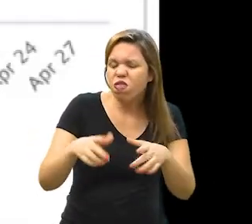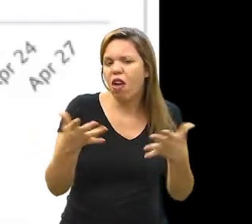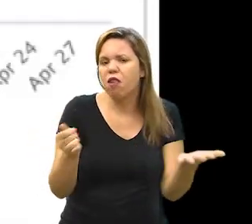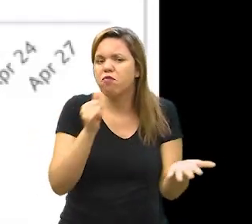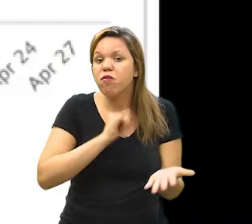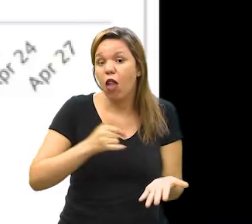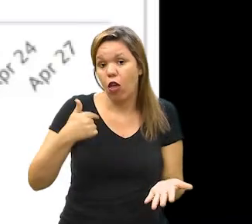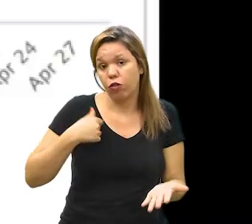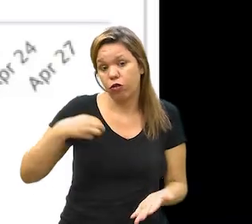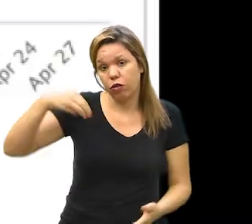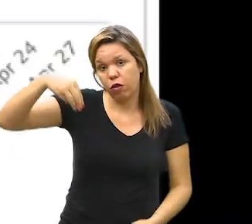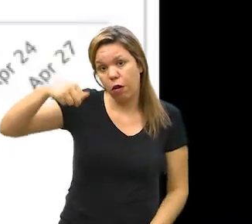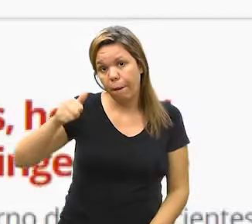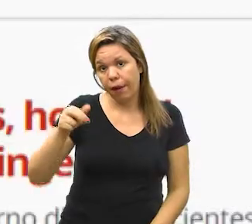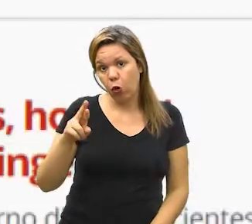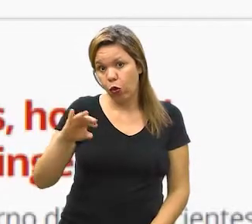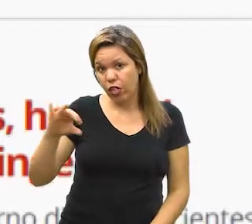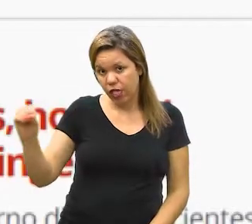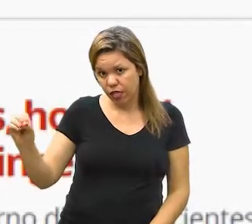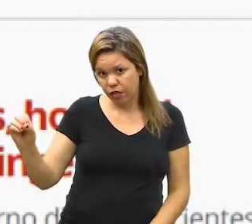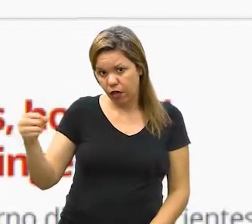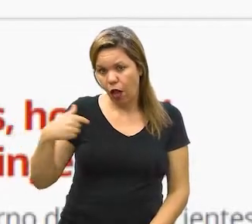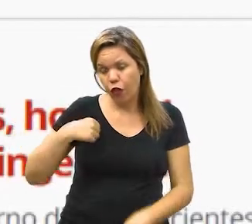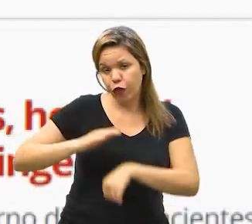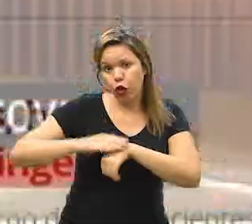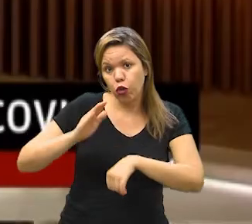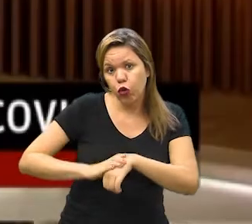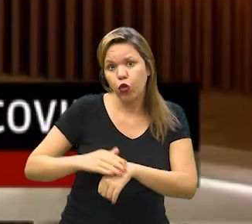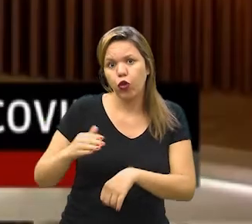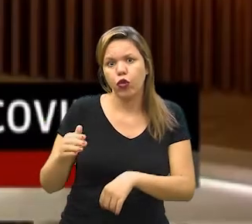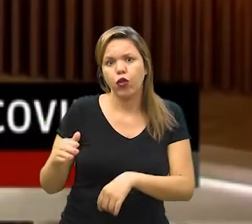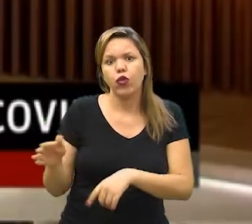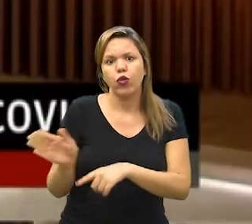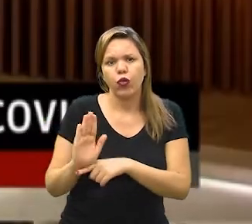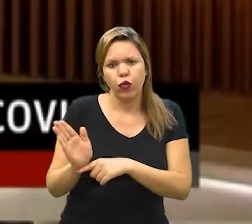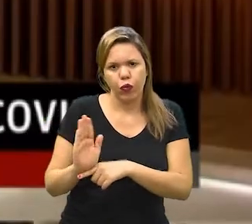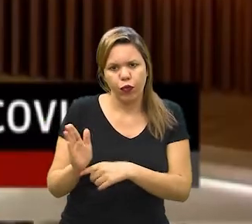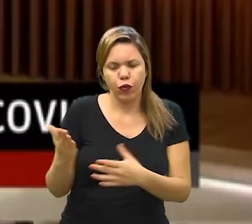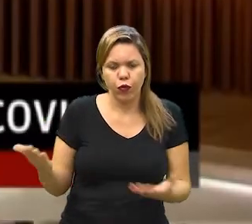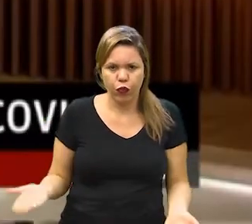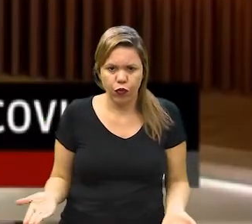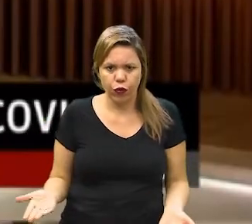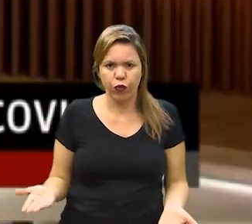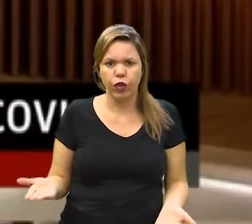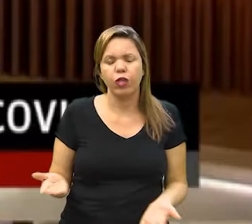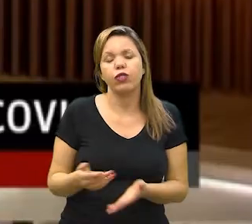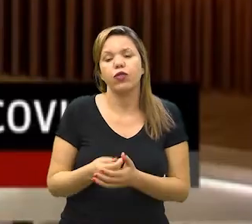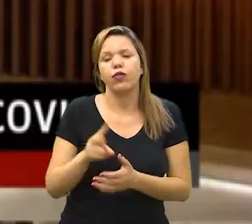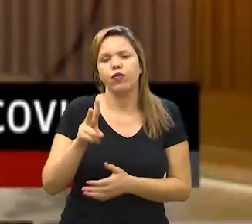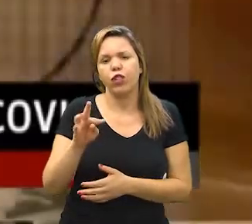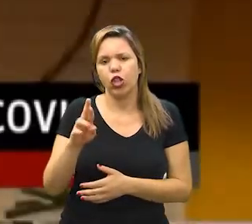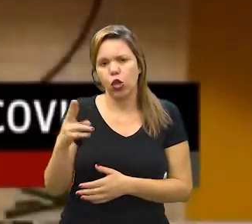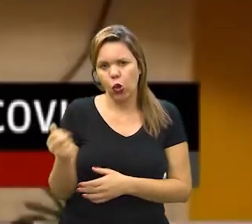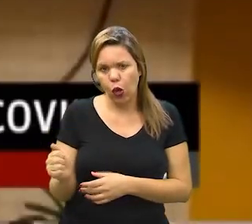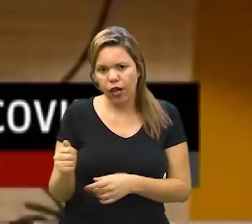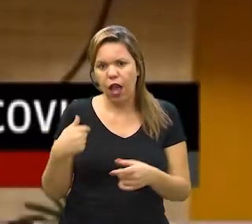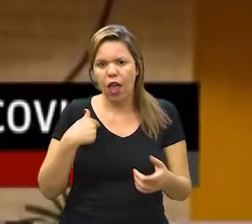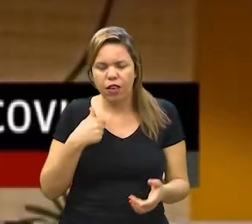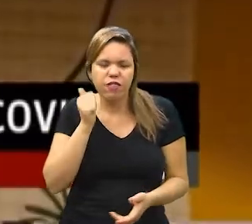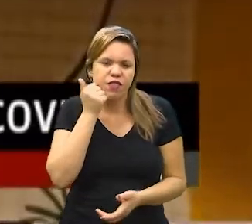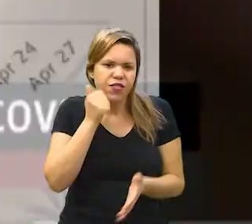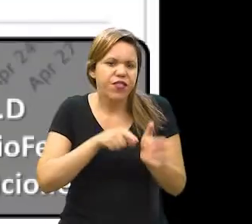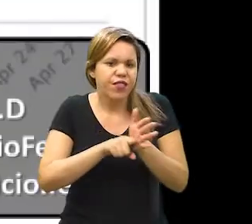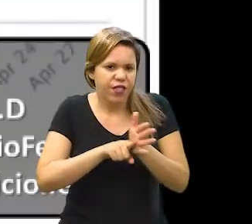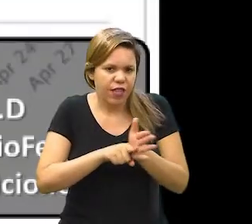sou o Maurício Fel, o autor daquele vídeo das Vitórias Régias, e embora eu não seja epidemiologista, eu sou cientista de dados e eu acho que a gente pode achar